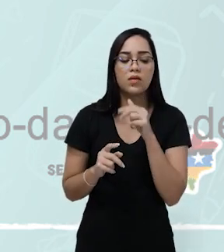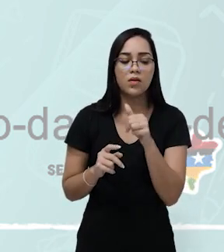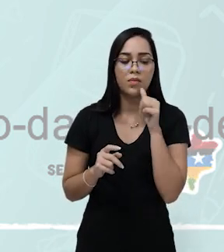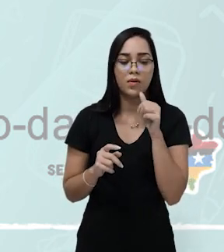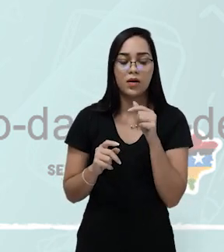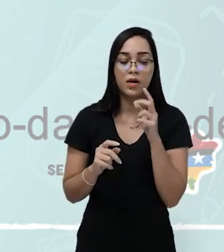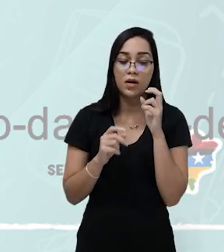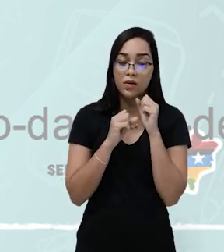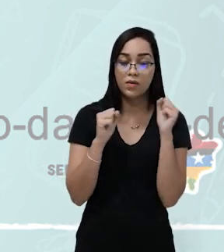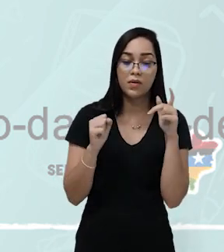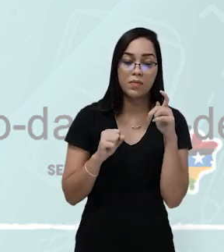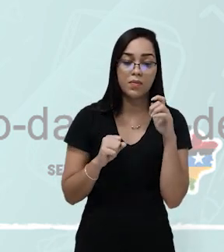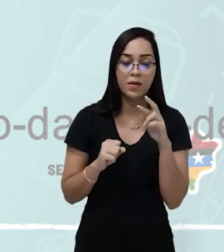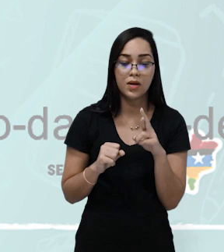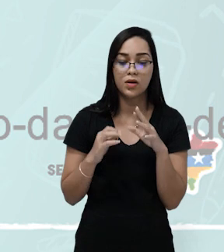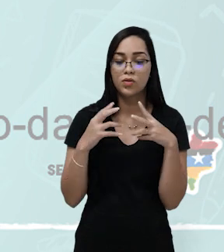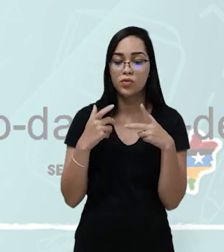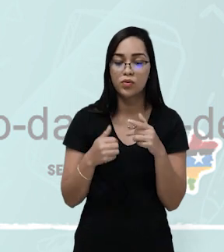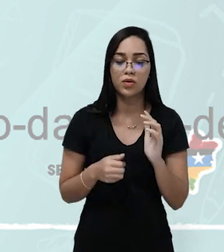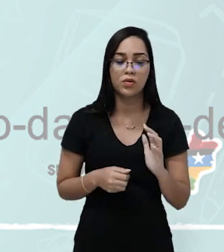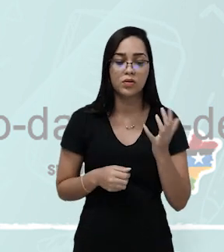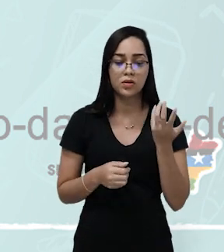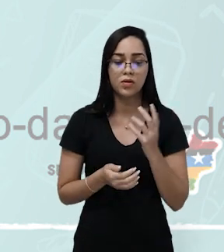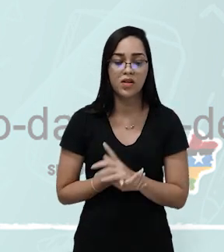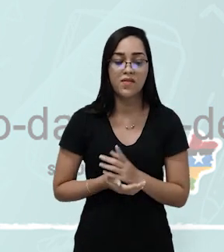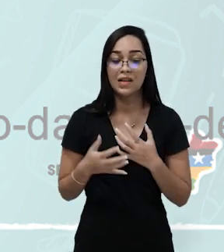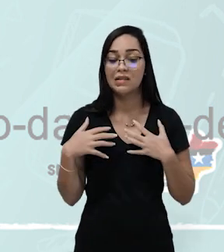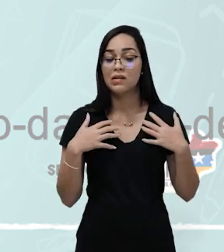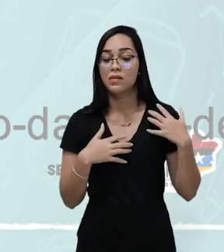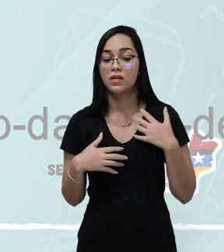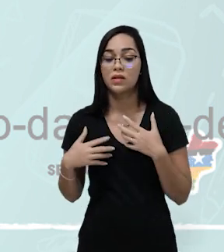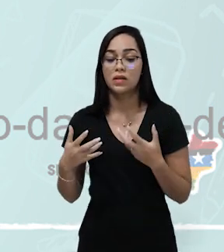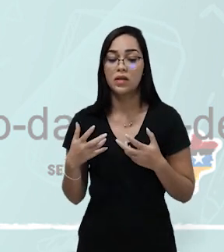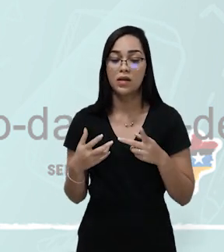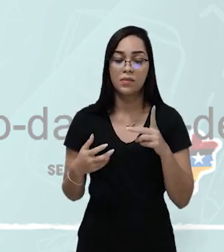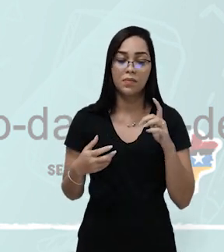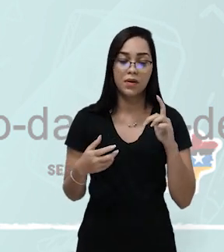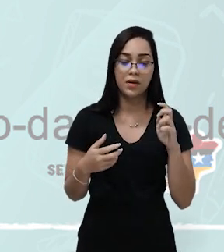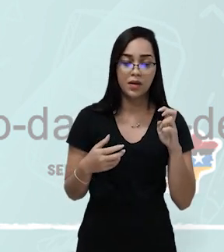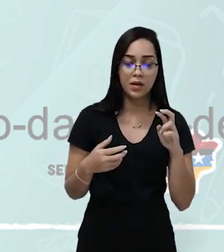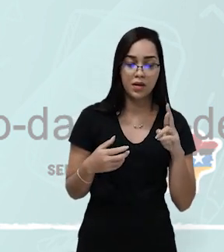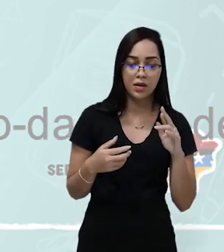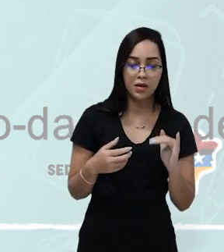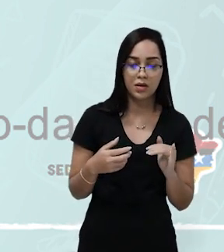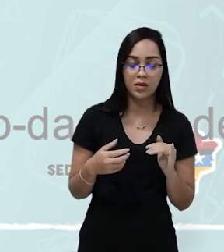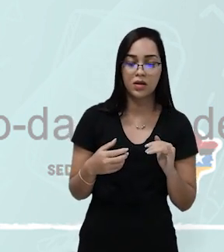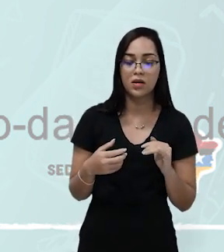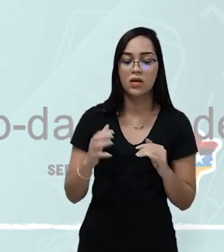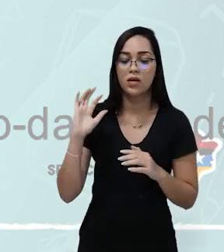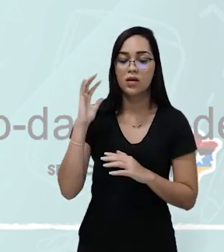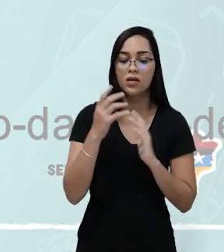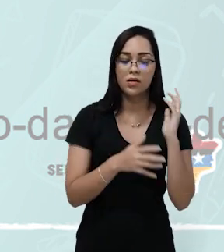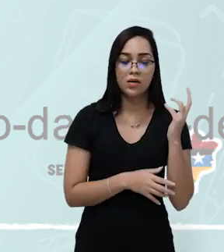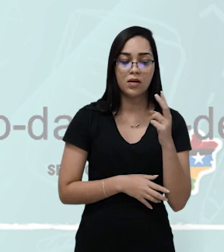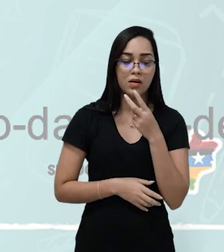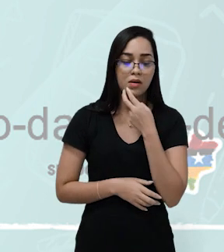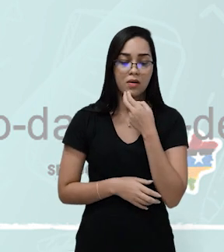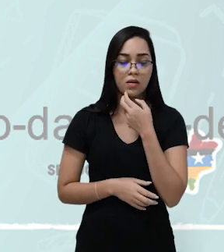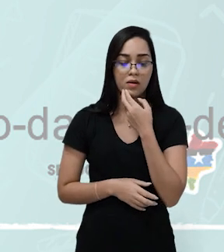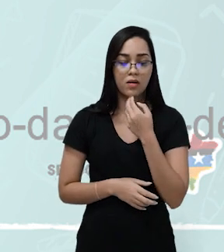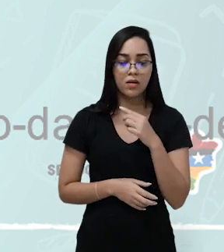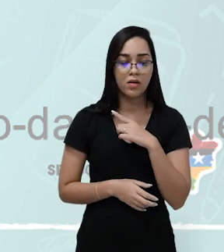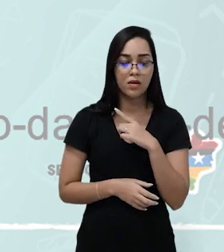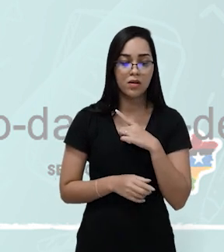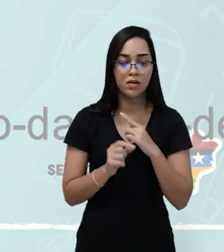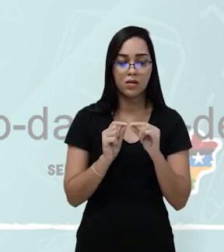pai, acorda e Peri relata a ela todo o ocorrido. Ela fica atormentada e resolve viver com Peri no meio